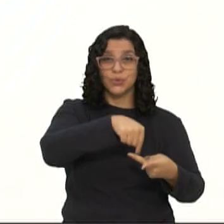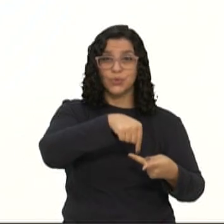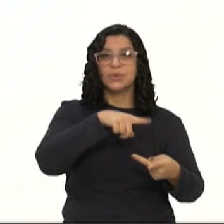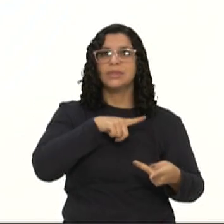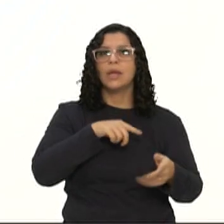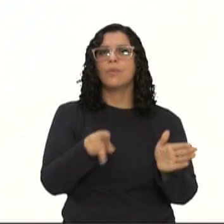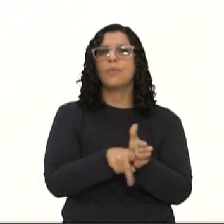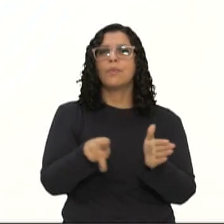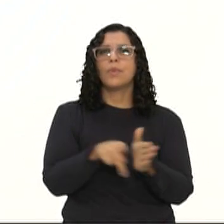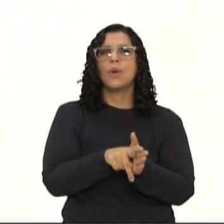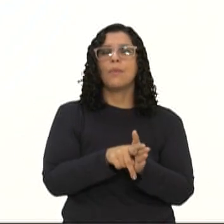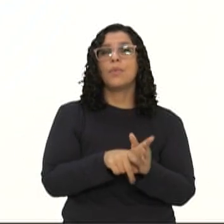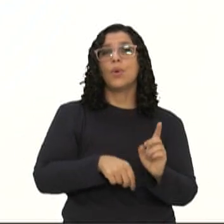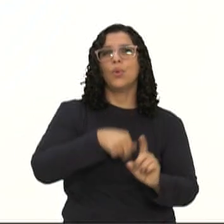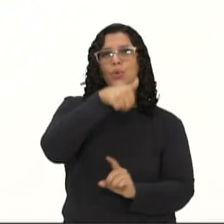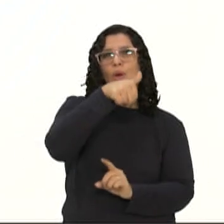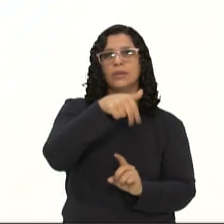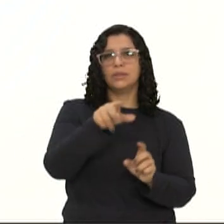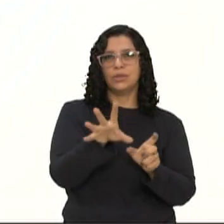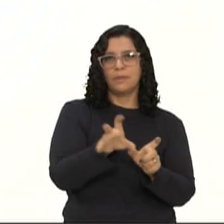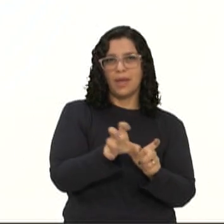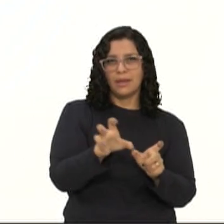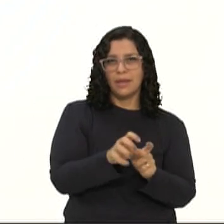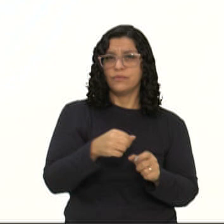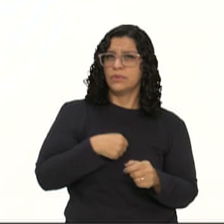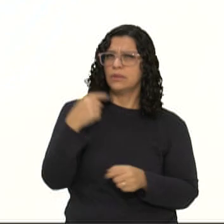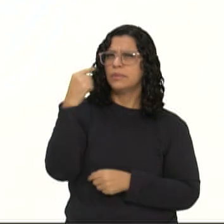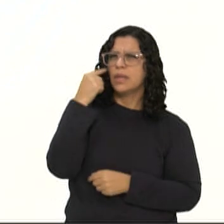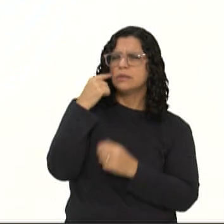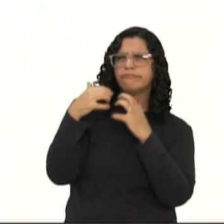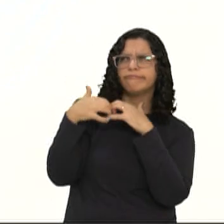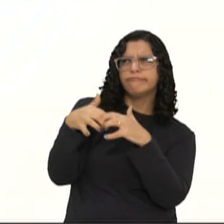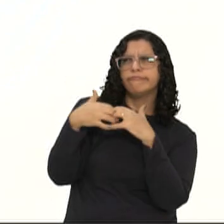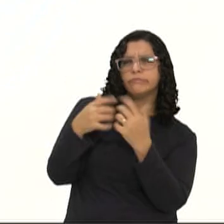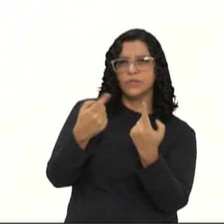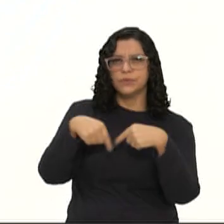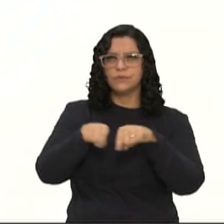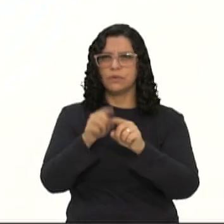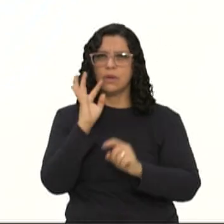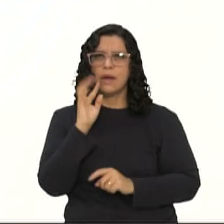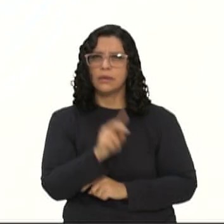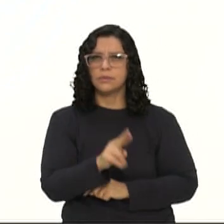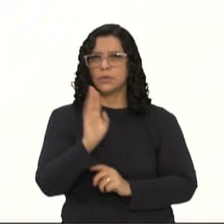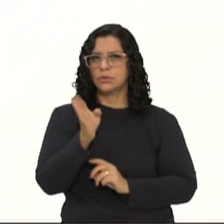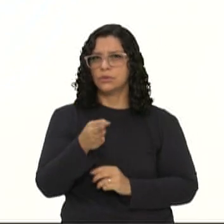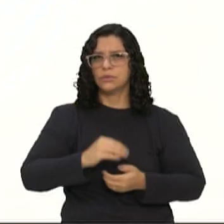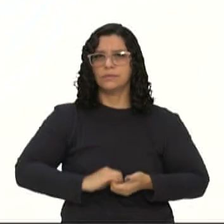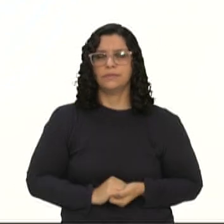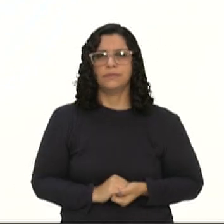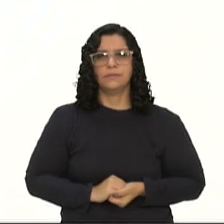próximo ao polo norte magnético. Um tempinho aí para vocês resolverem, já voltamos.